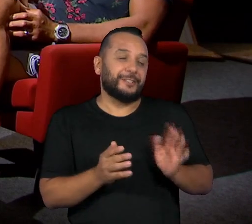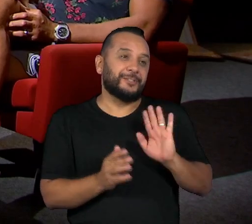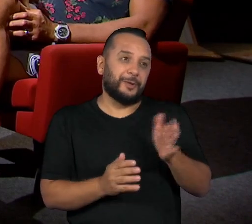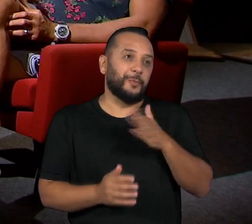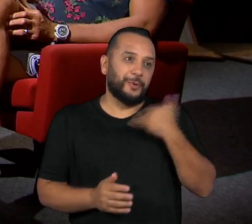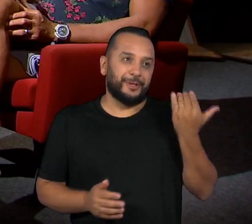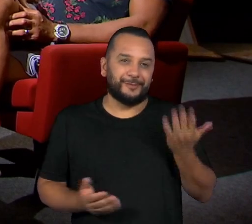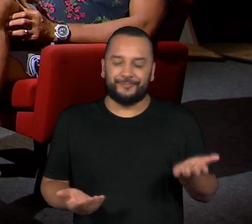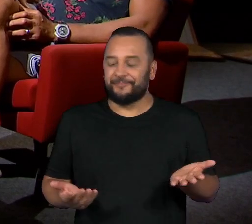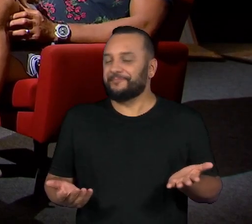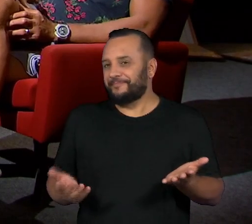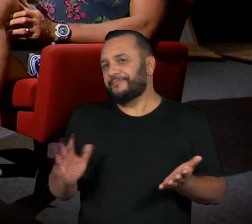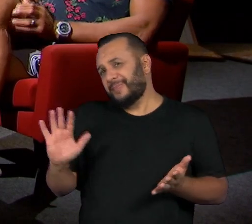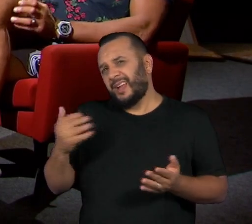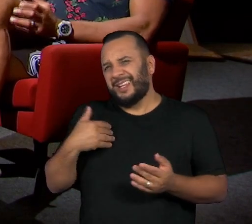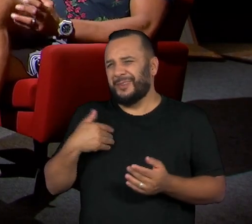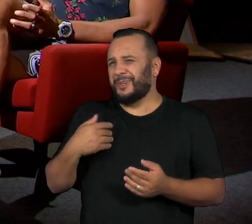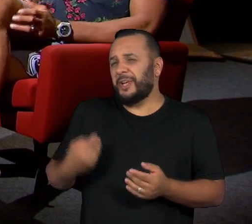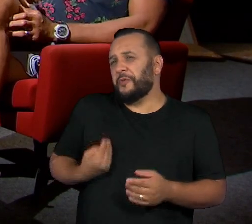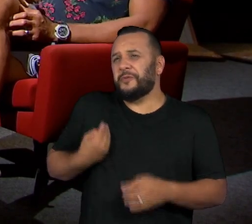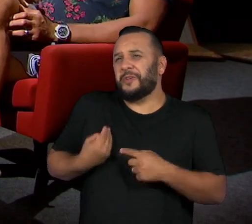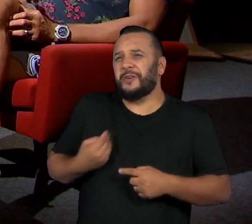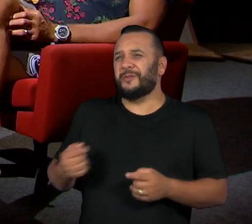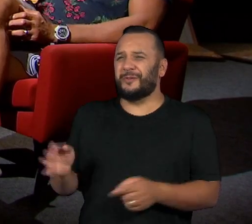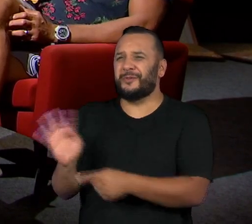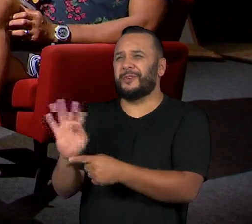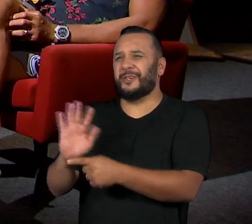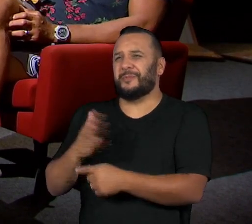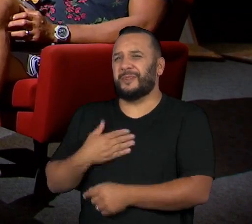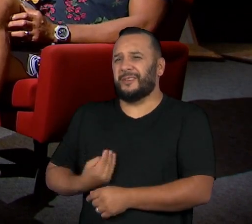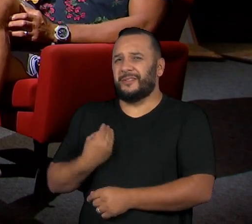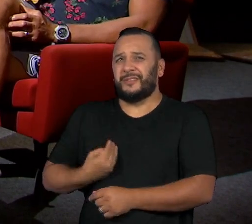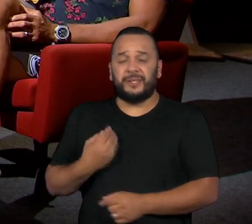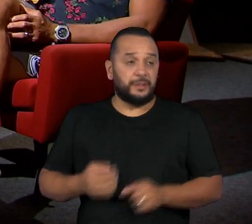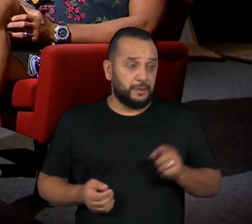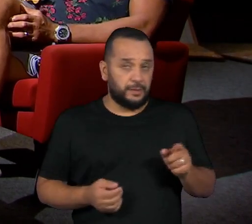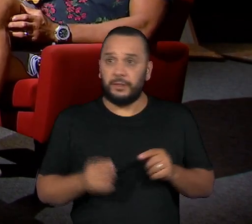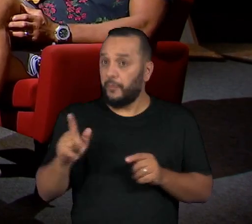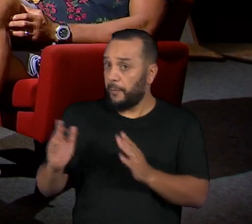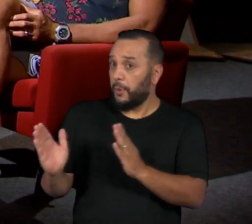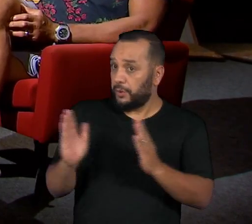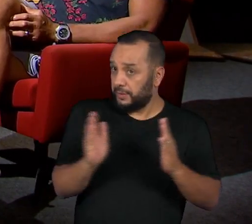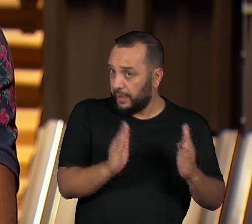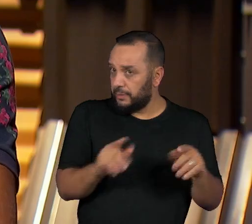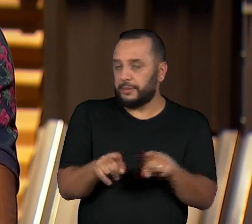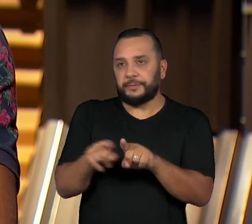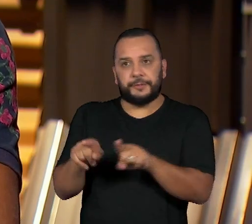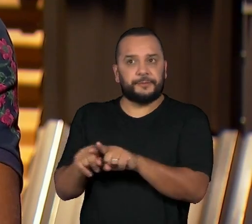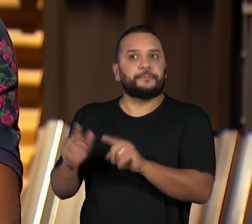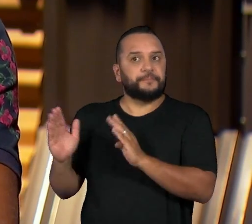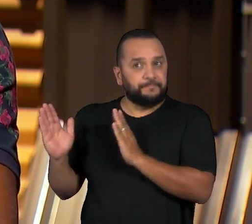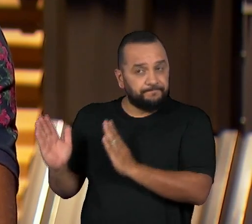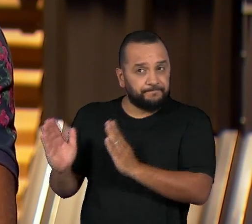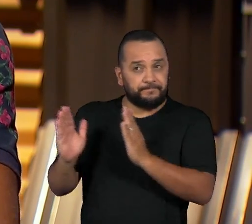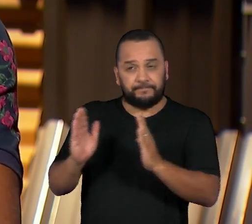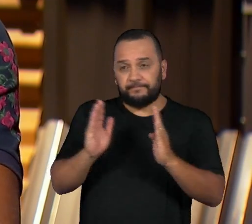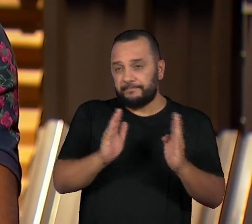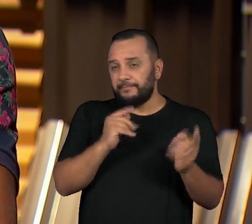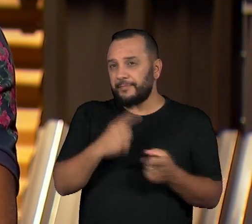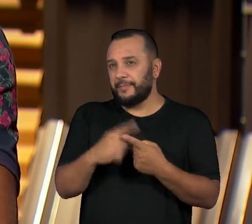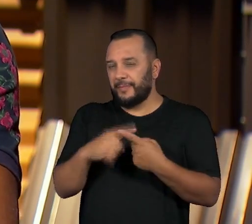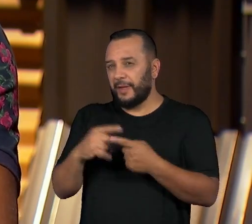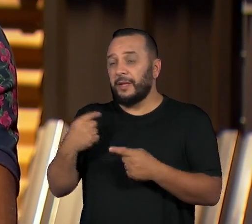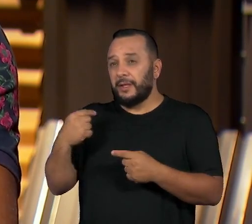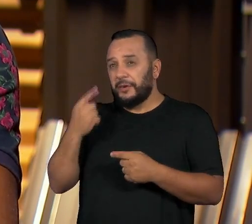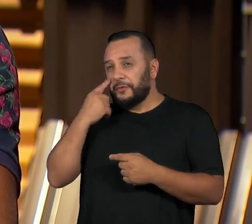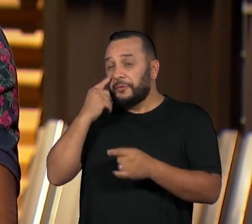né? E aí, né? Você Foi um processo também. Foi um processo, ter que olhar tudo aquilo